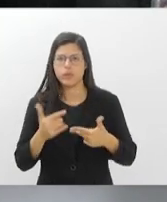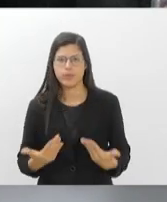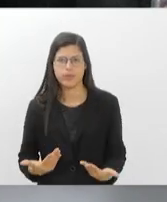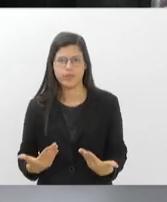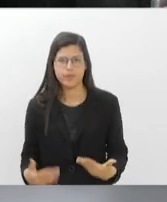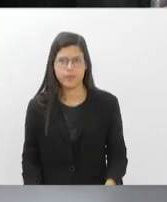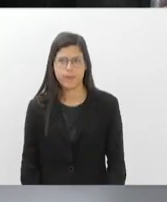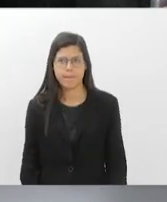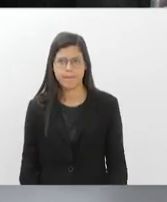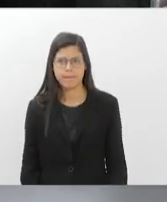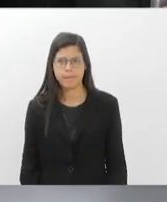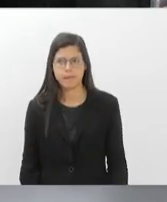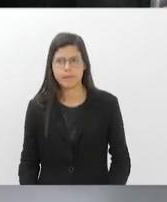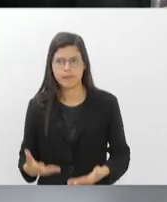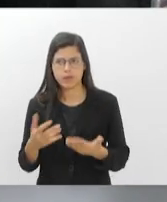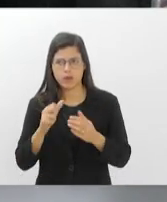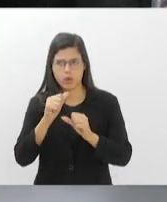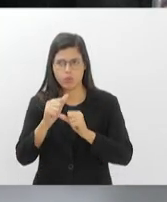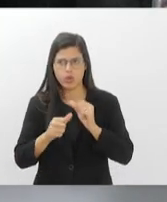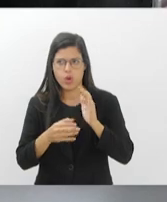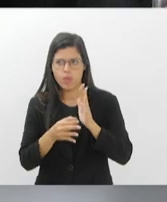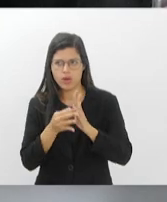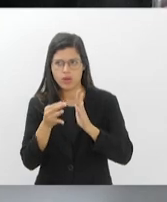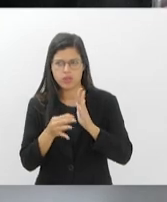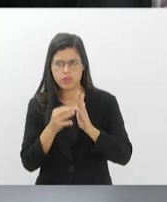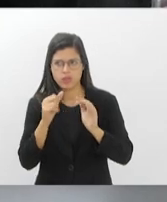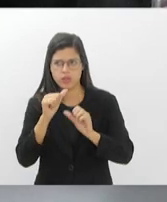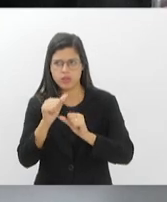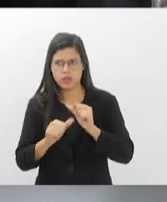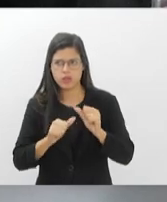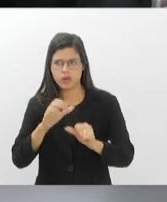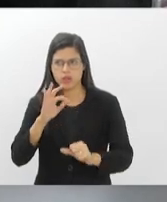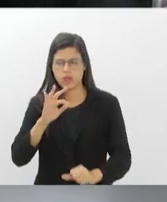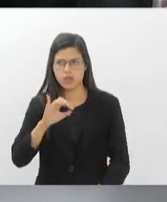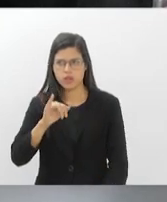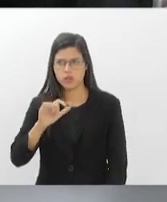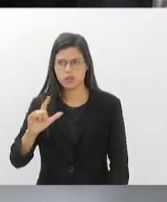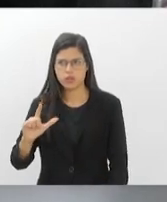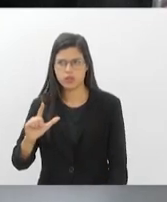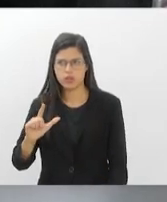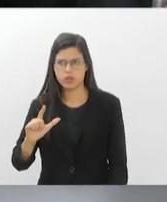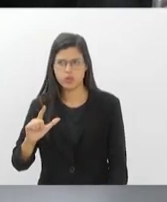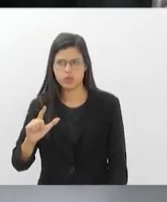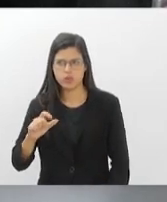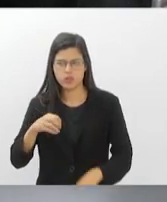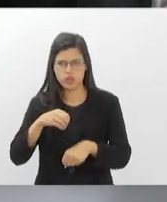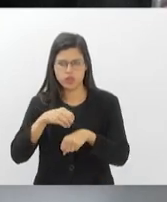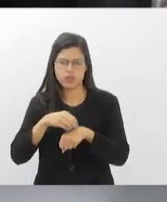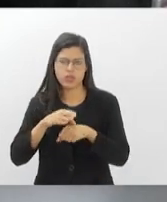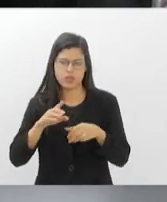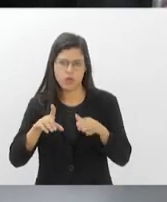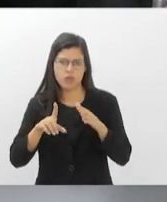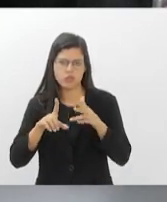de trocar o parecer para transformá-lo em TIL, uma inconstitucionalidade pela transformação em indicação legislativa.